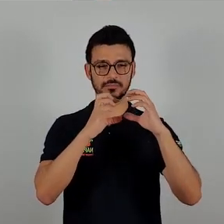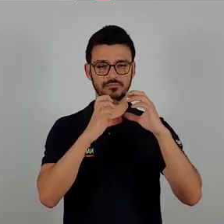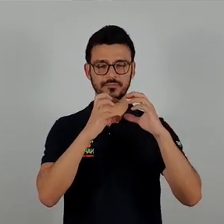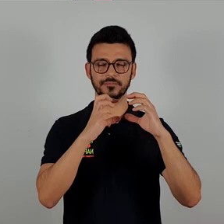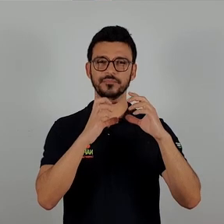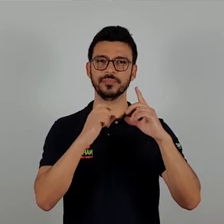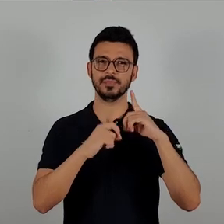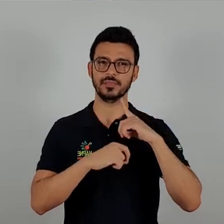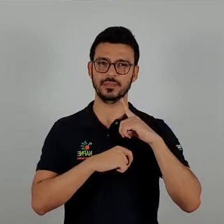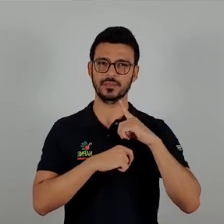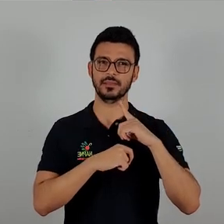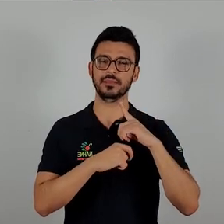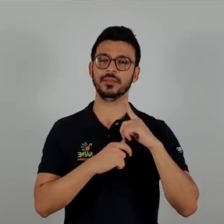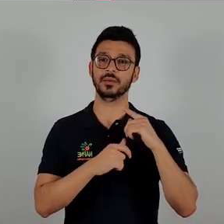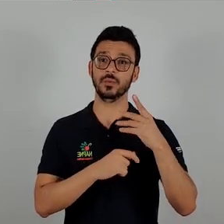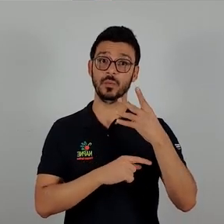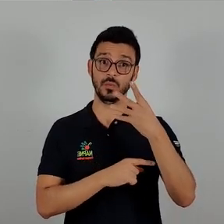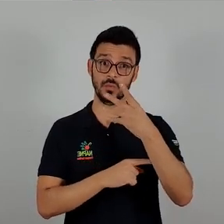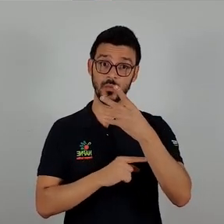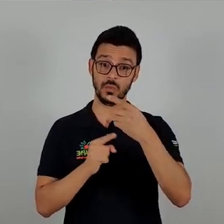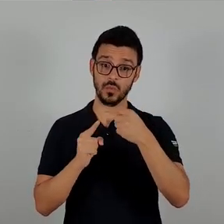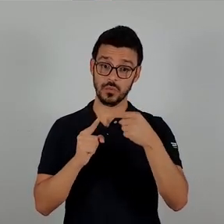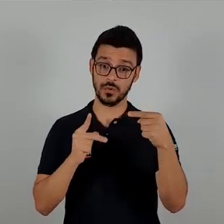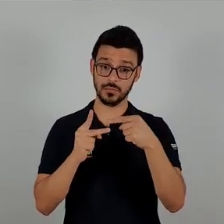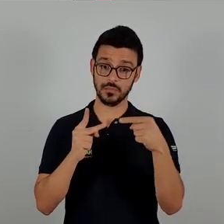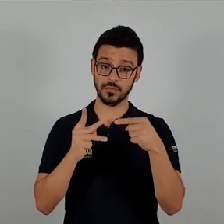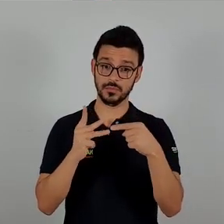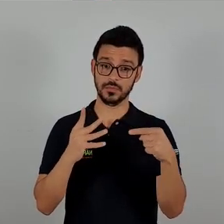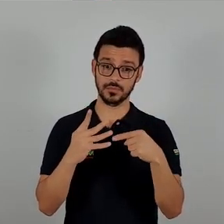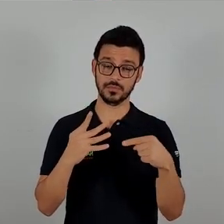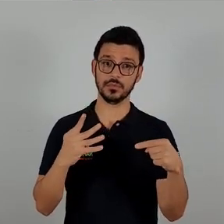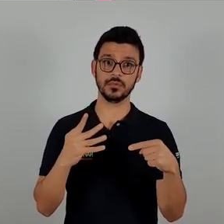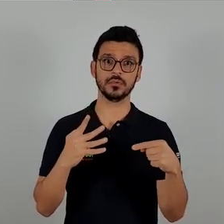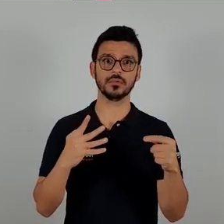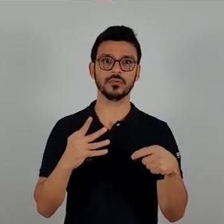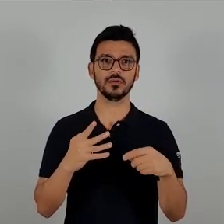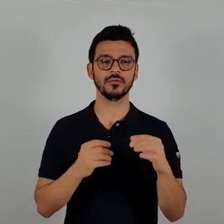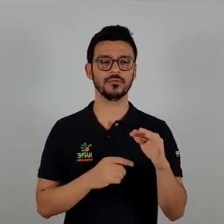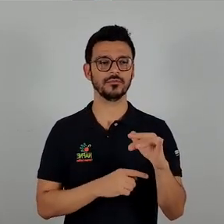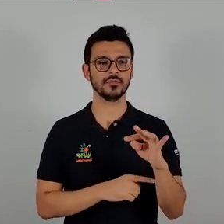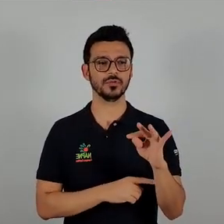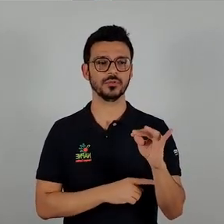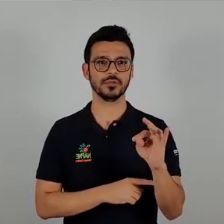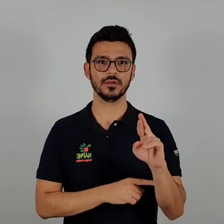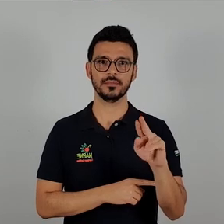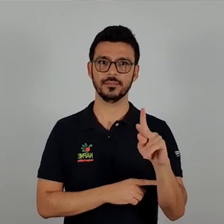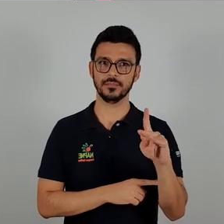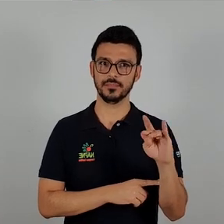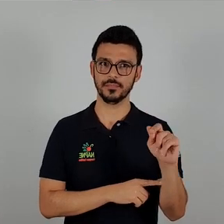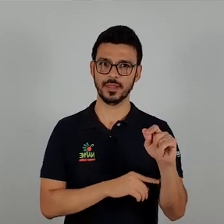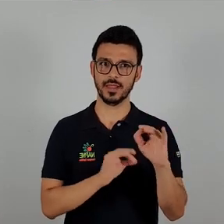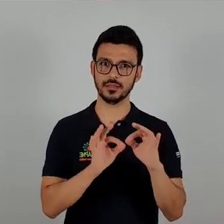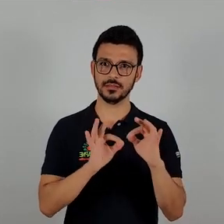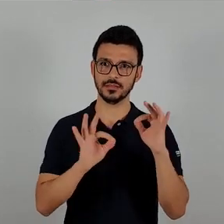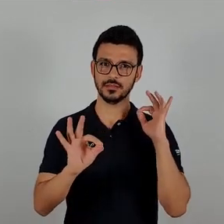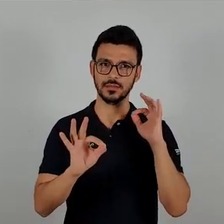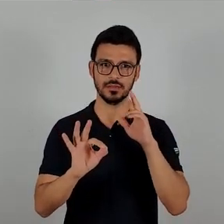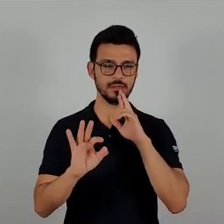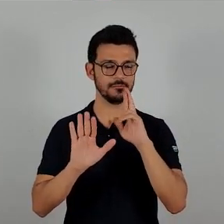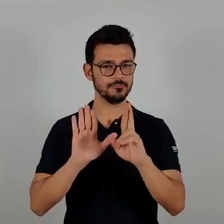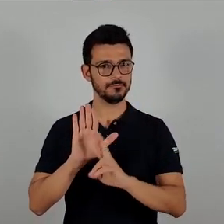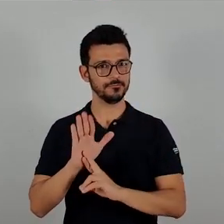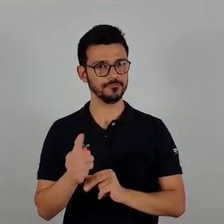famosa erliquiose, que vocês estão pegando bastante aí também, doença do carrapato, né? Se a gente pegar aí...